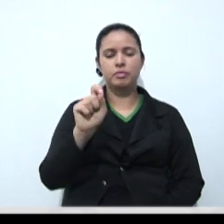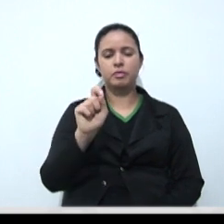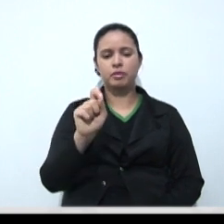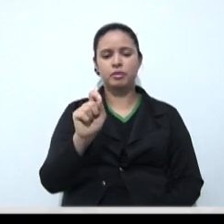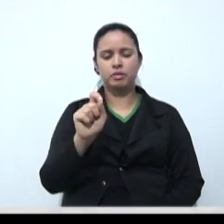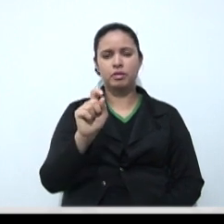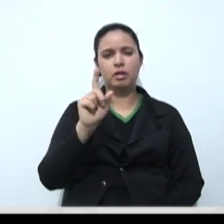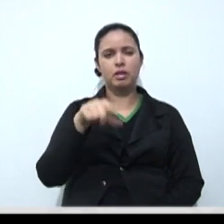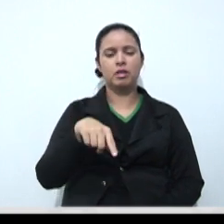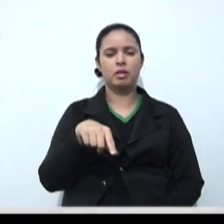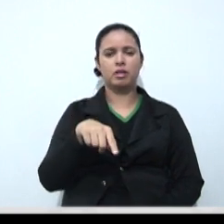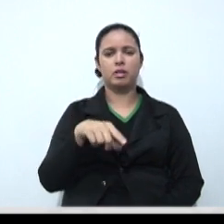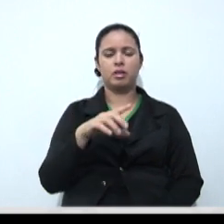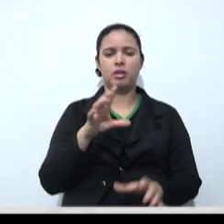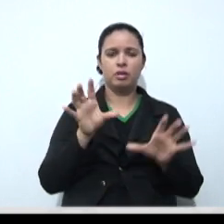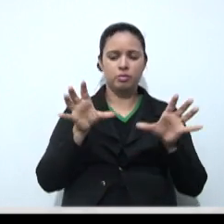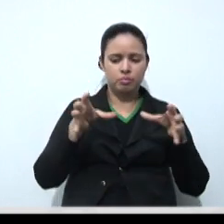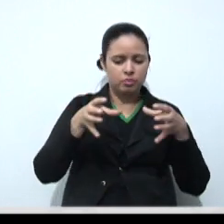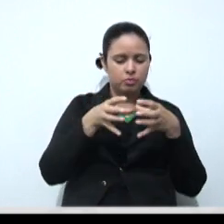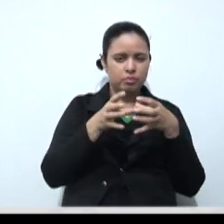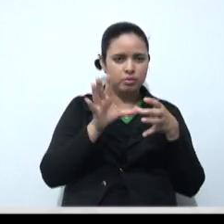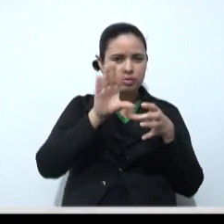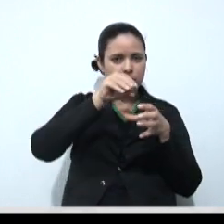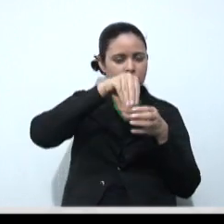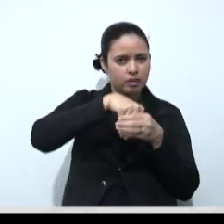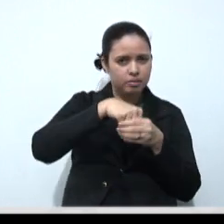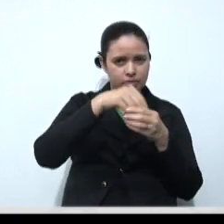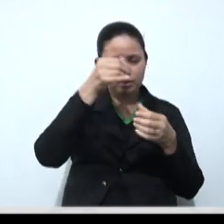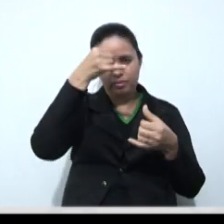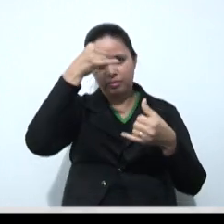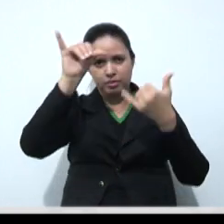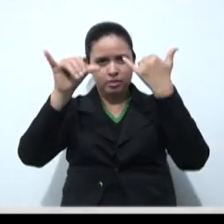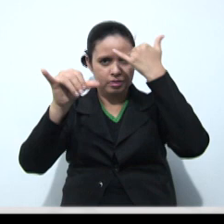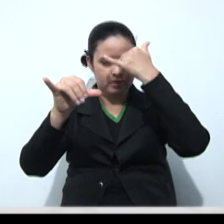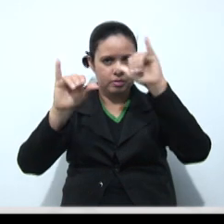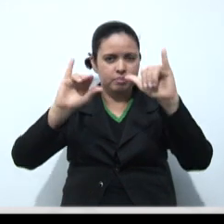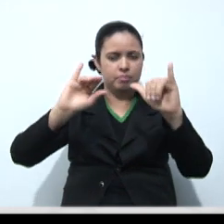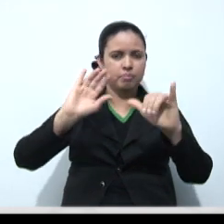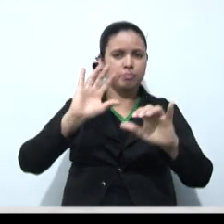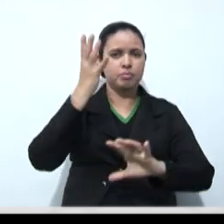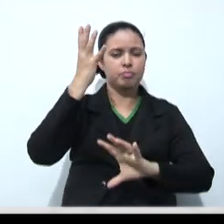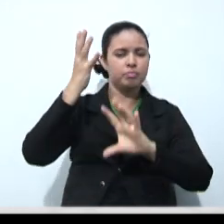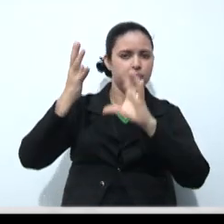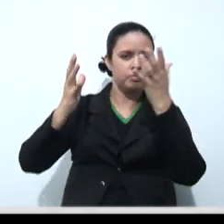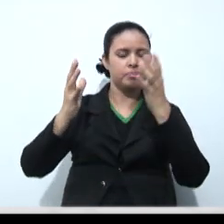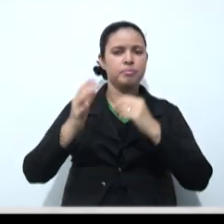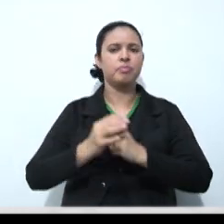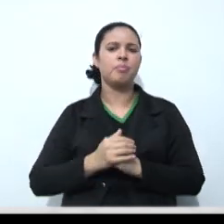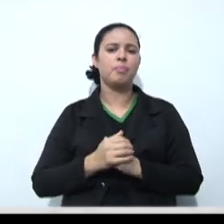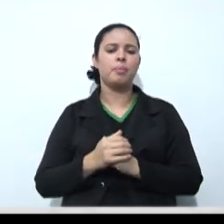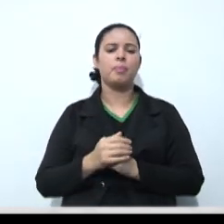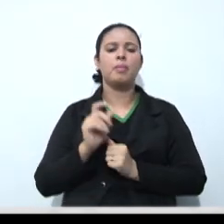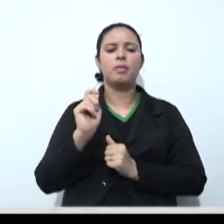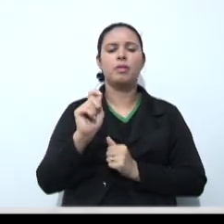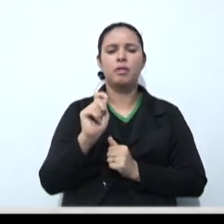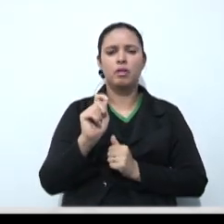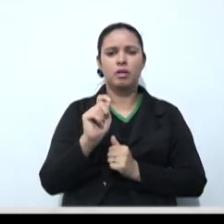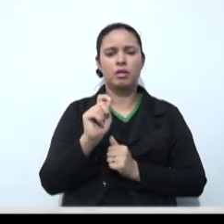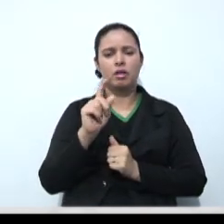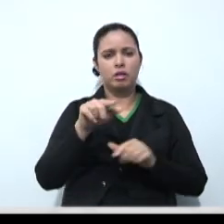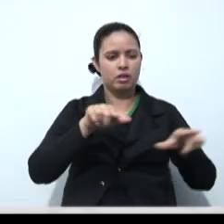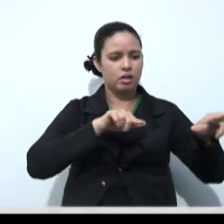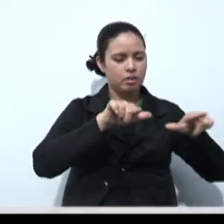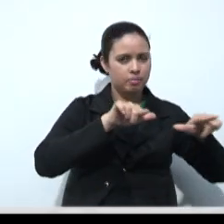gente, CIPA é Comissão Interna de Prevenção de Acidentes. Ela serve para combinar o trabalho com